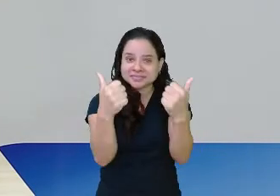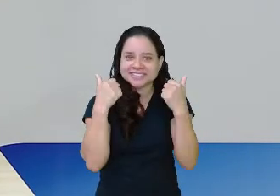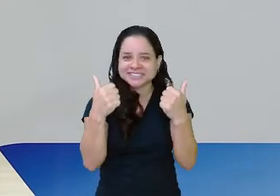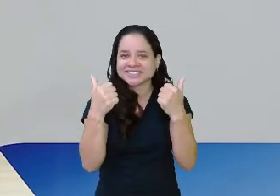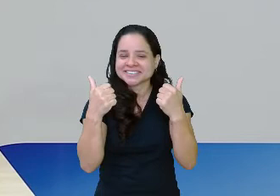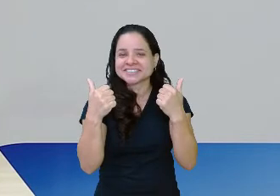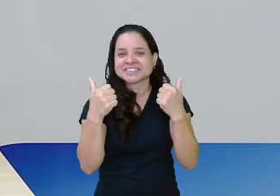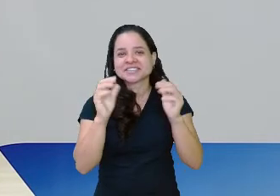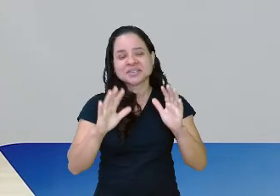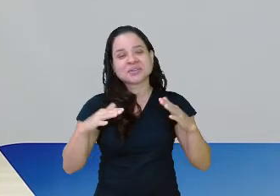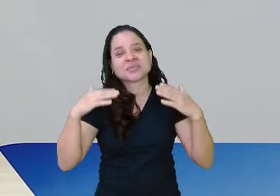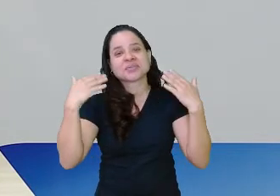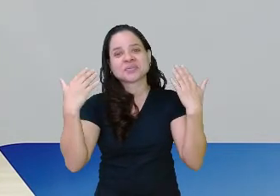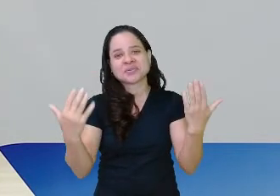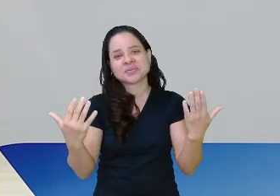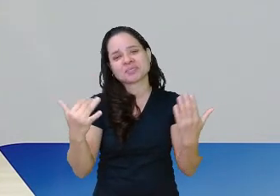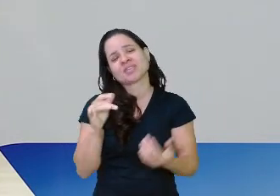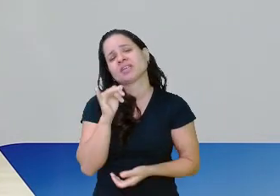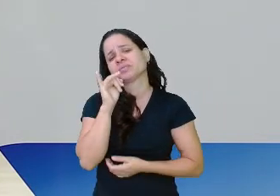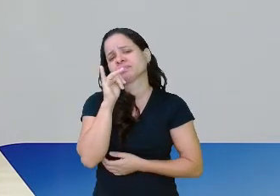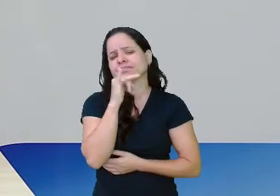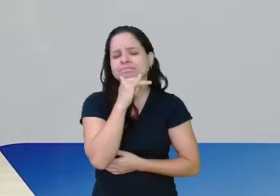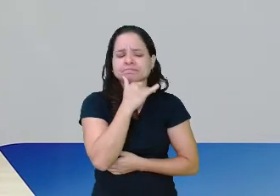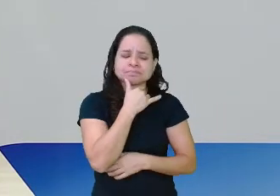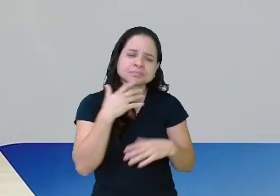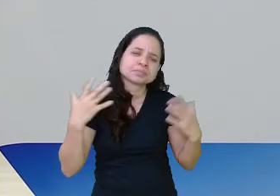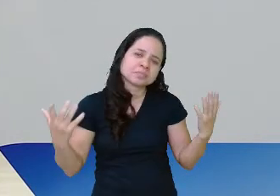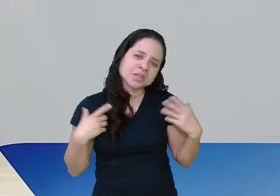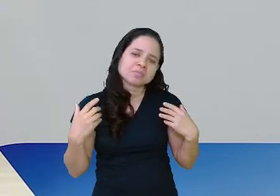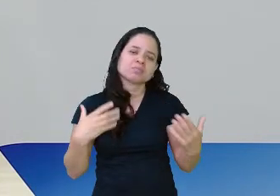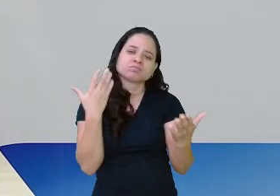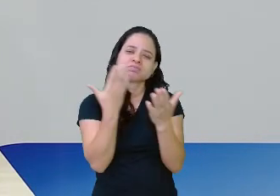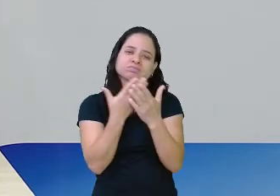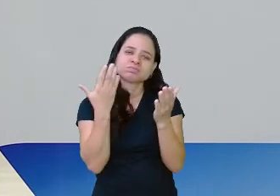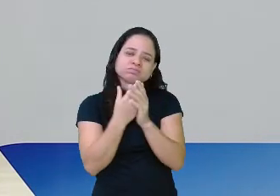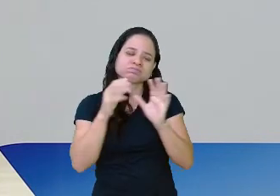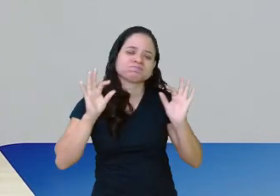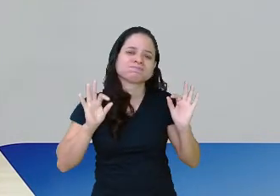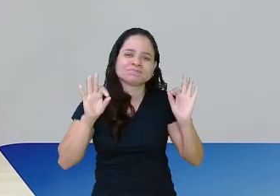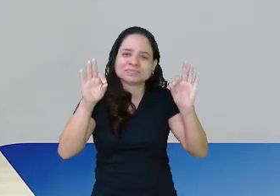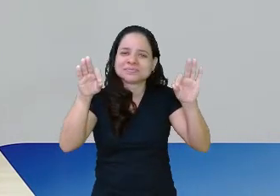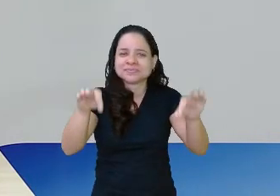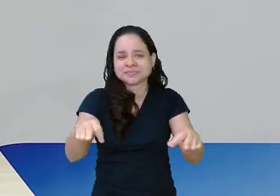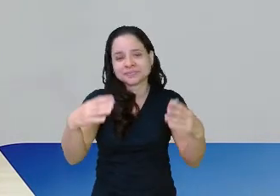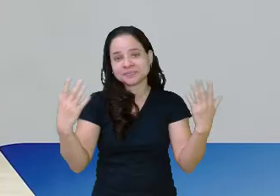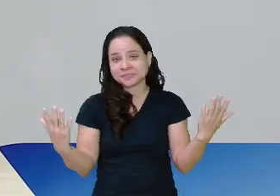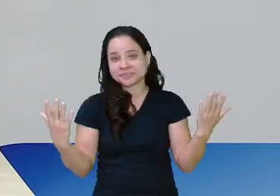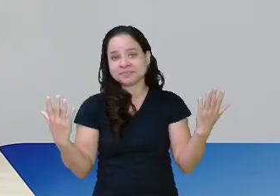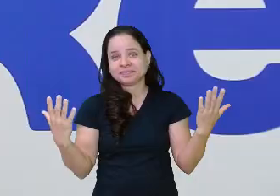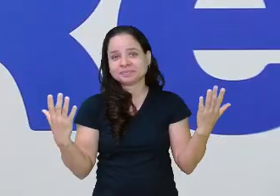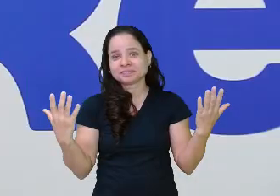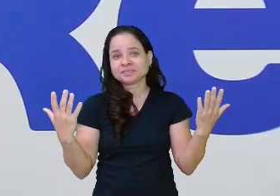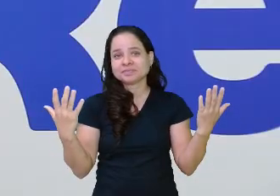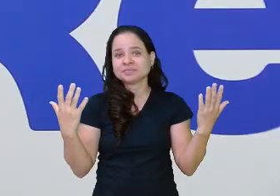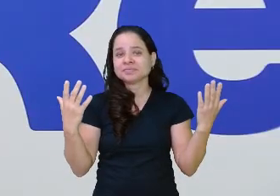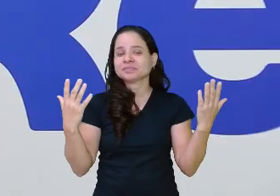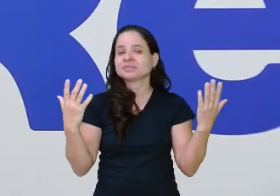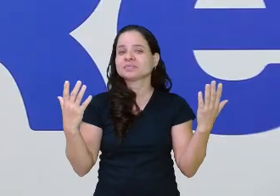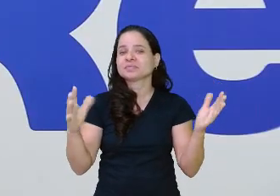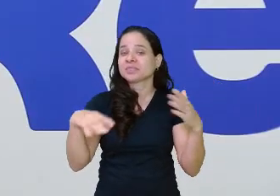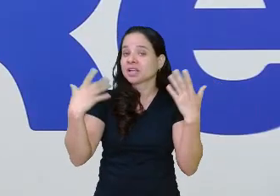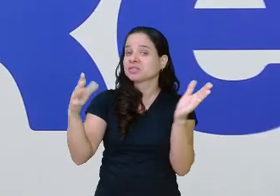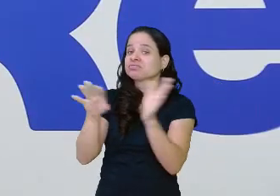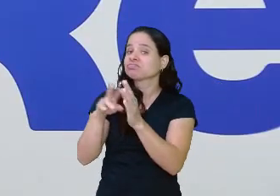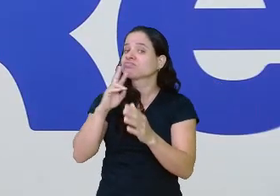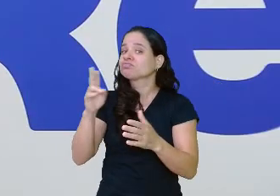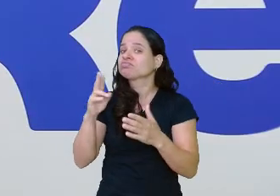Por hoje, pessoal, infelizmente, a minha aula chegou ao fim. Será, professora, que chegou? Não,